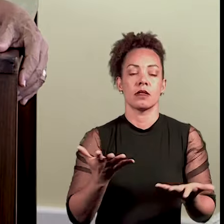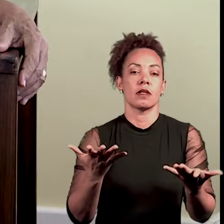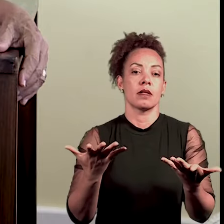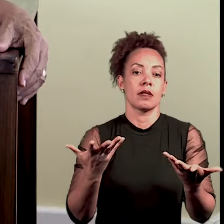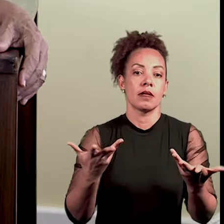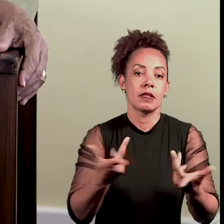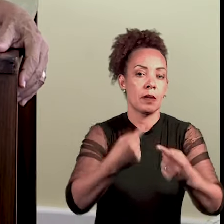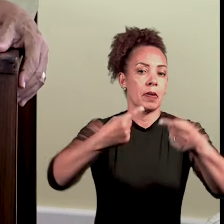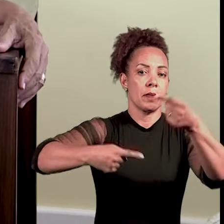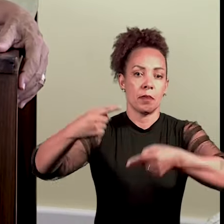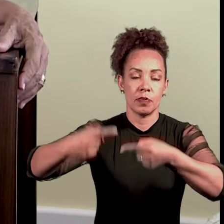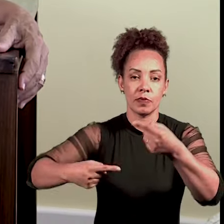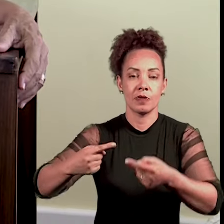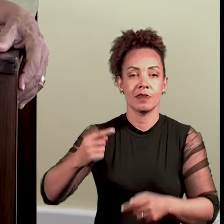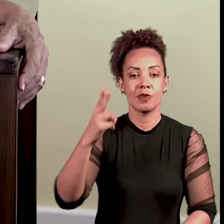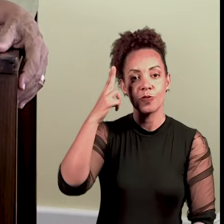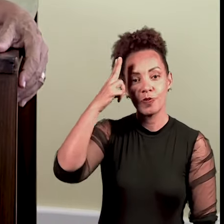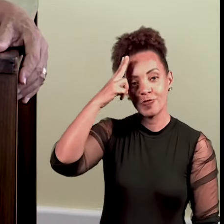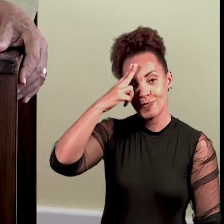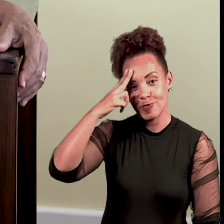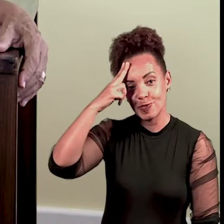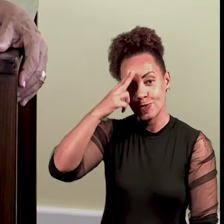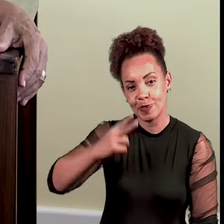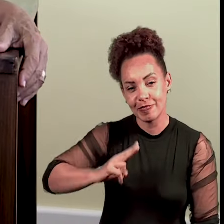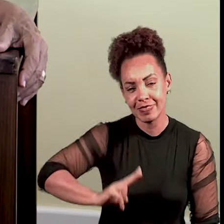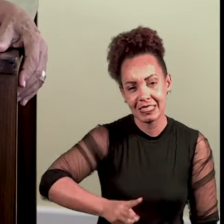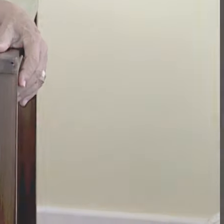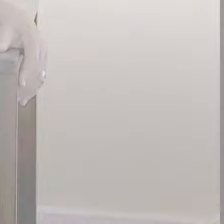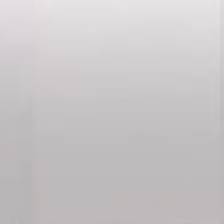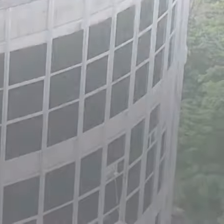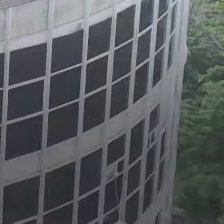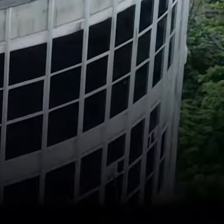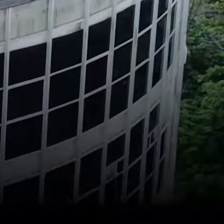continua. Enquanto você sonhar, a vida caminha.